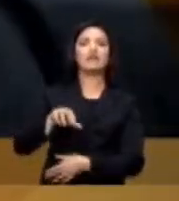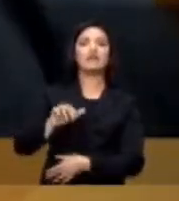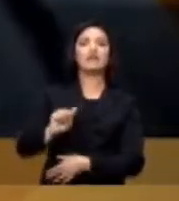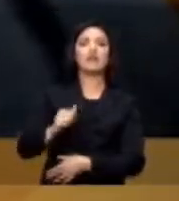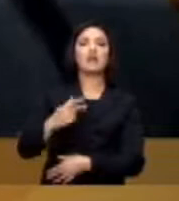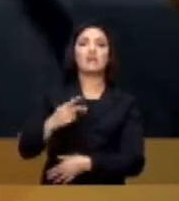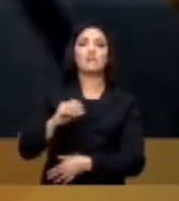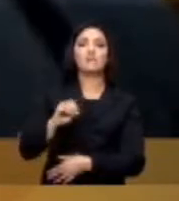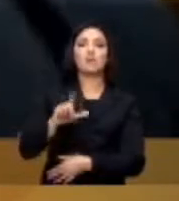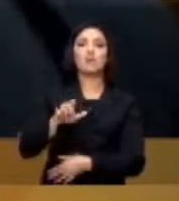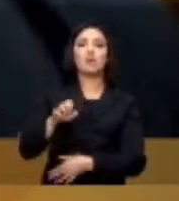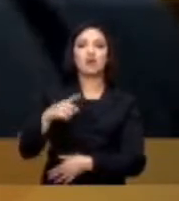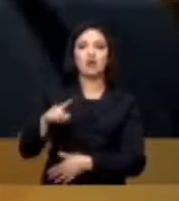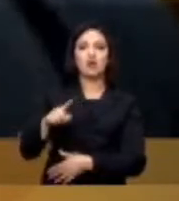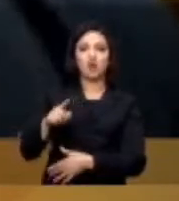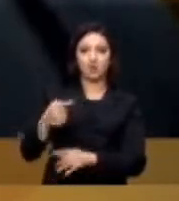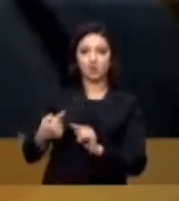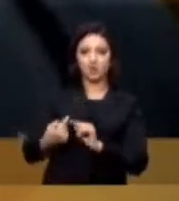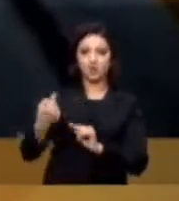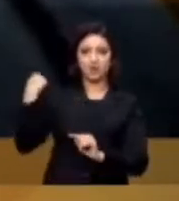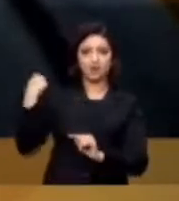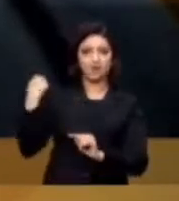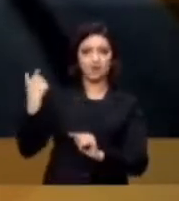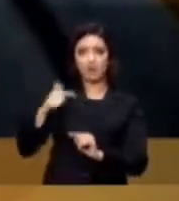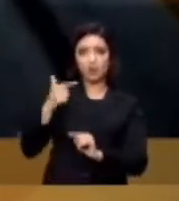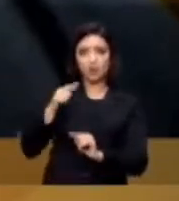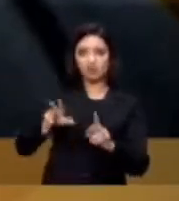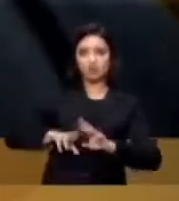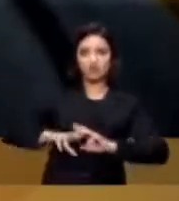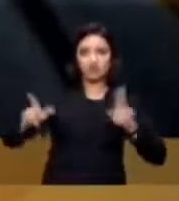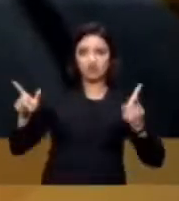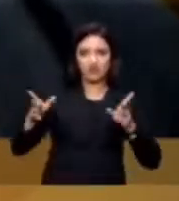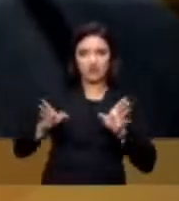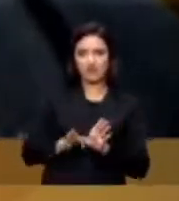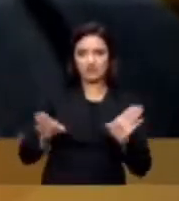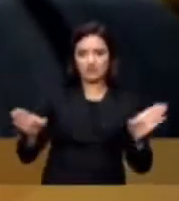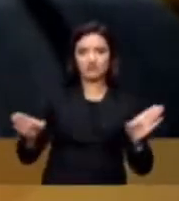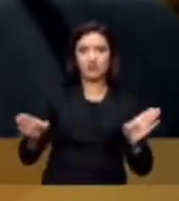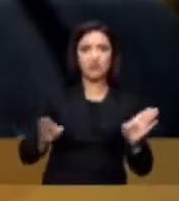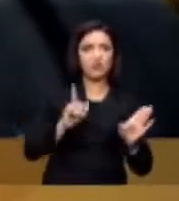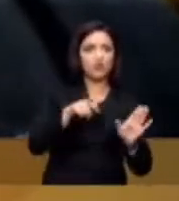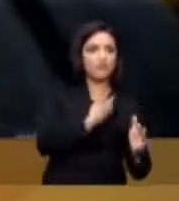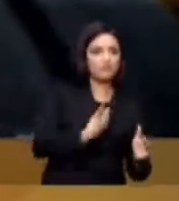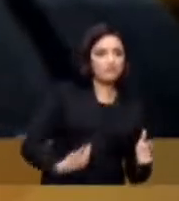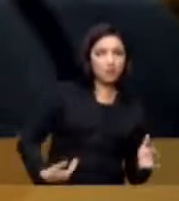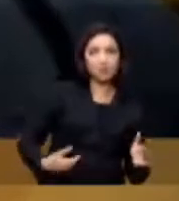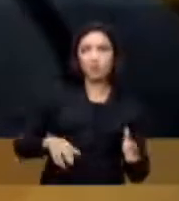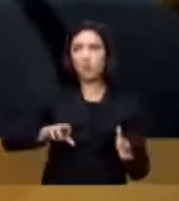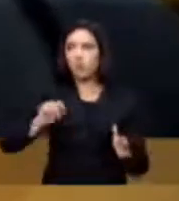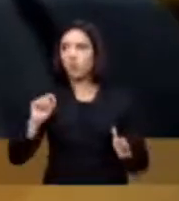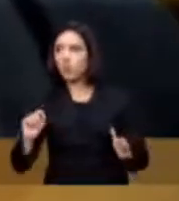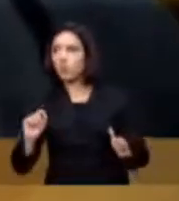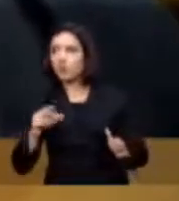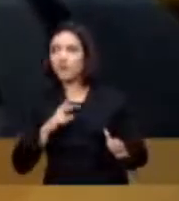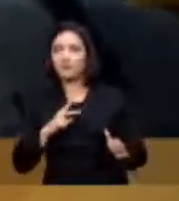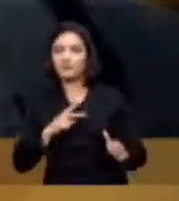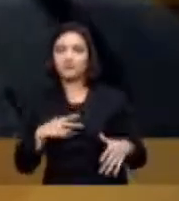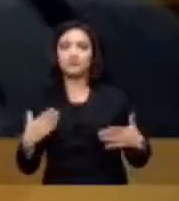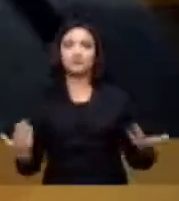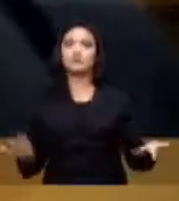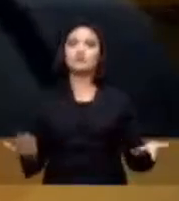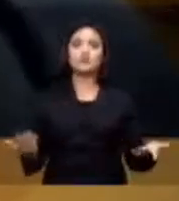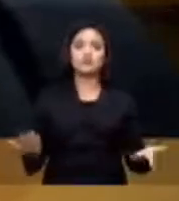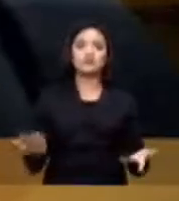não havia essa distinção entre bens públicos e bens privados, e os bens estatais eram tratados